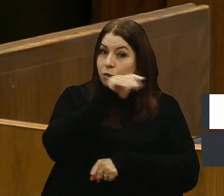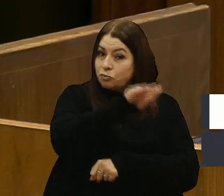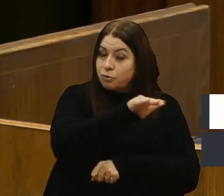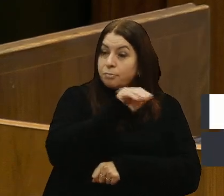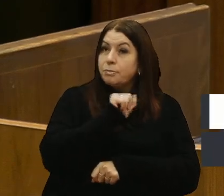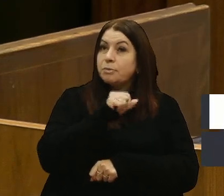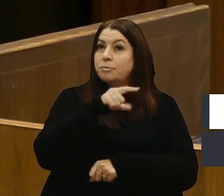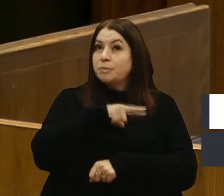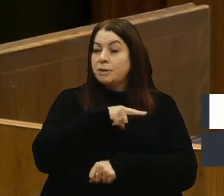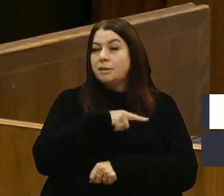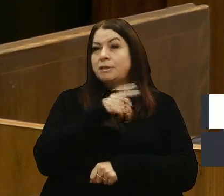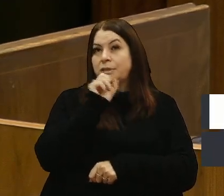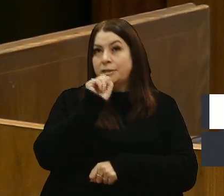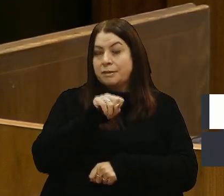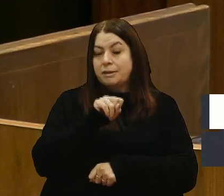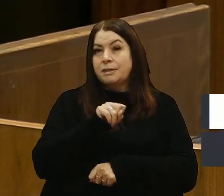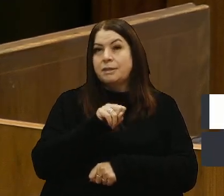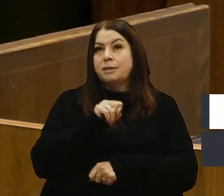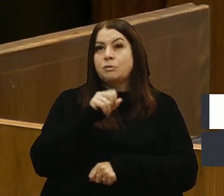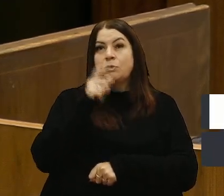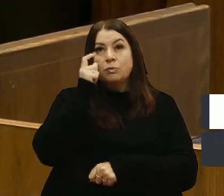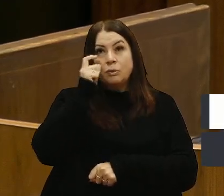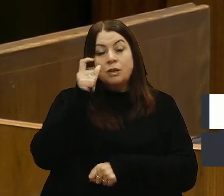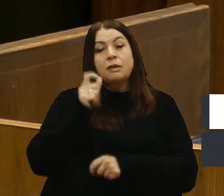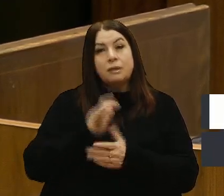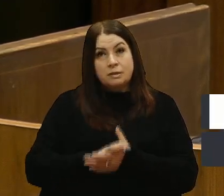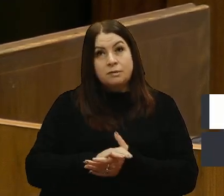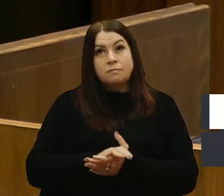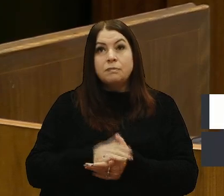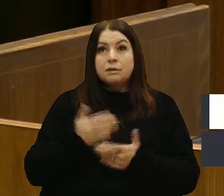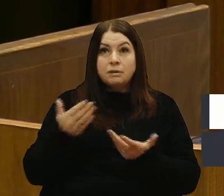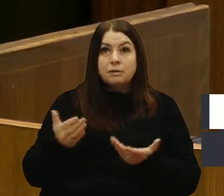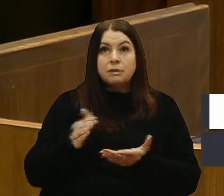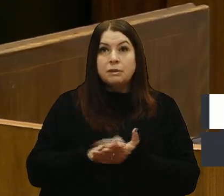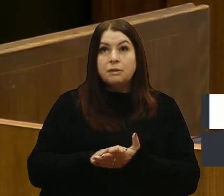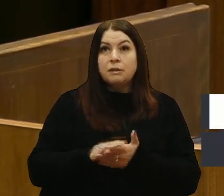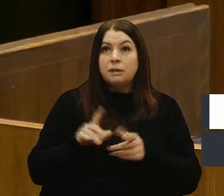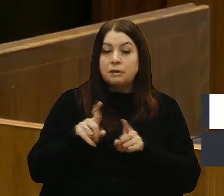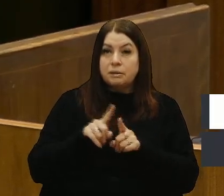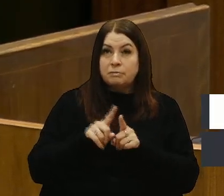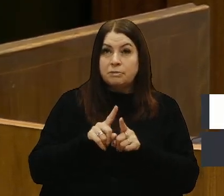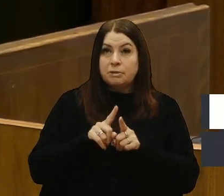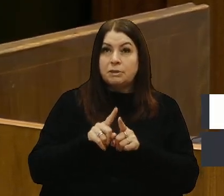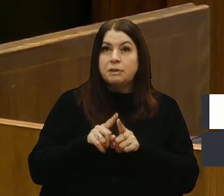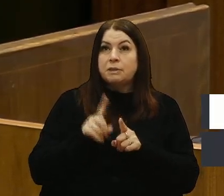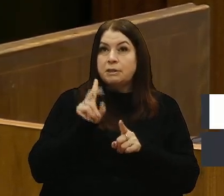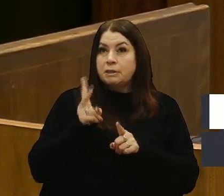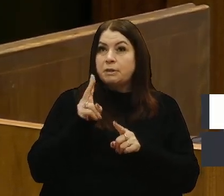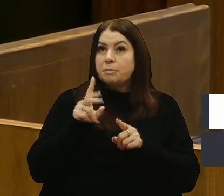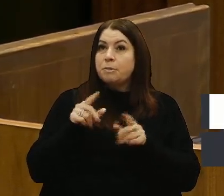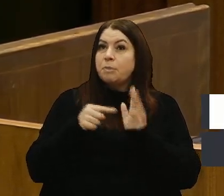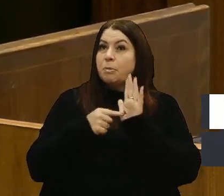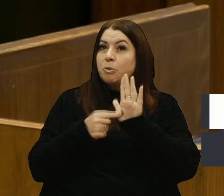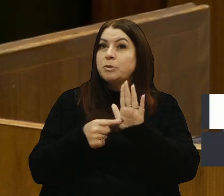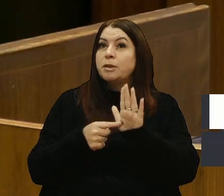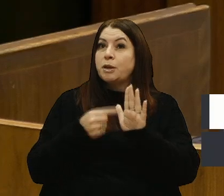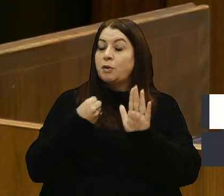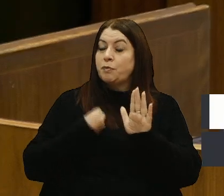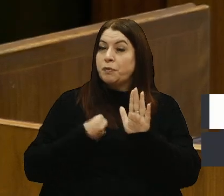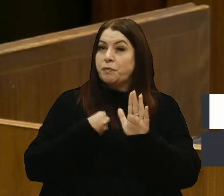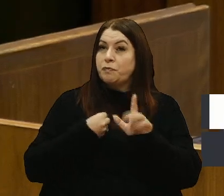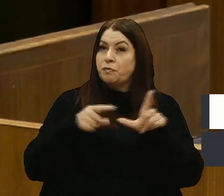e que tem, sim, os seus interesses. Então, e também, a gente vai estar transmitindo ao vivo em